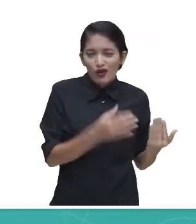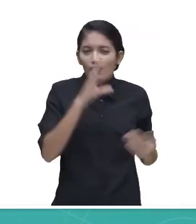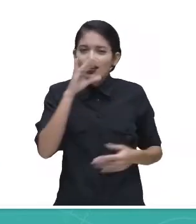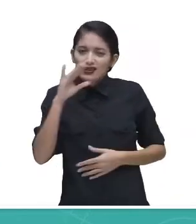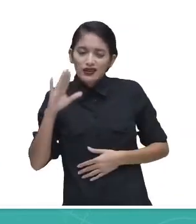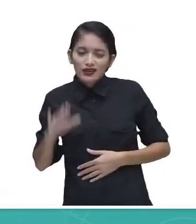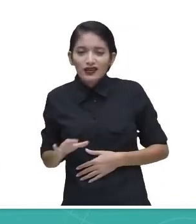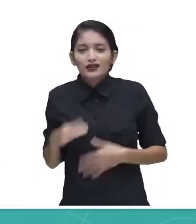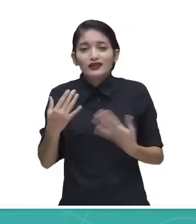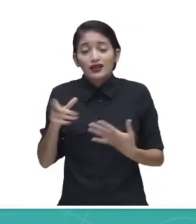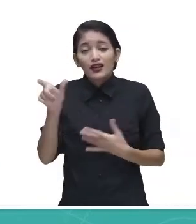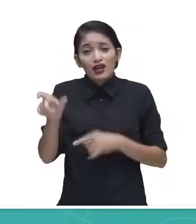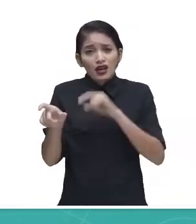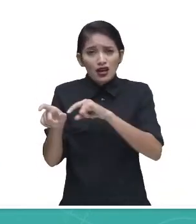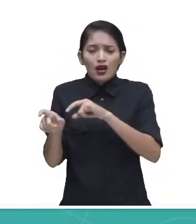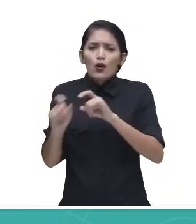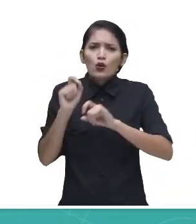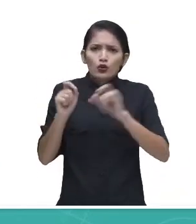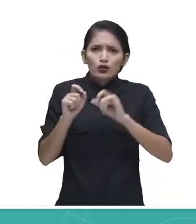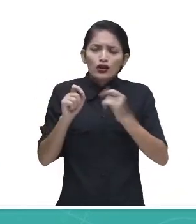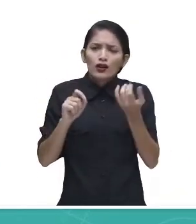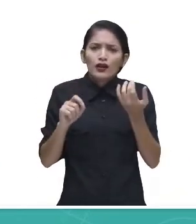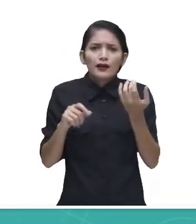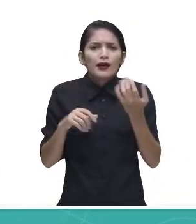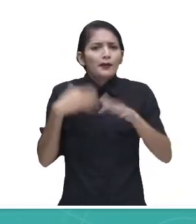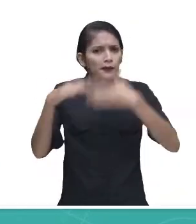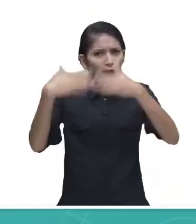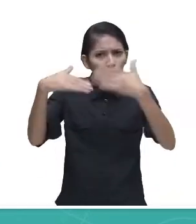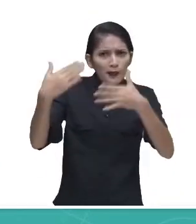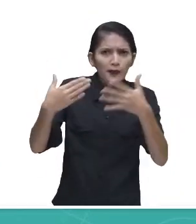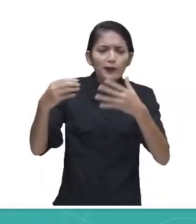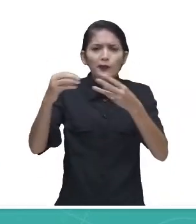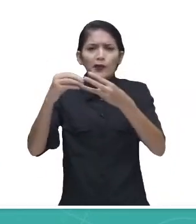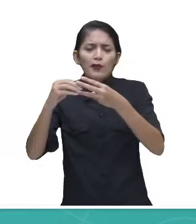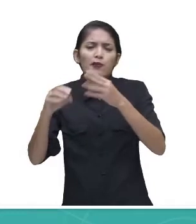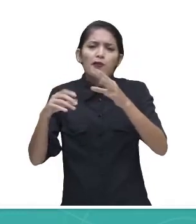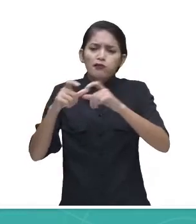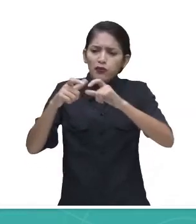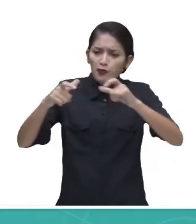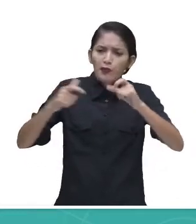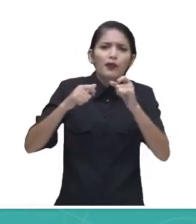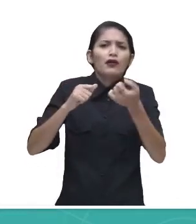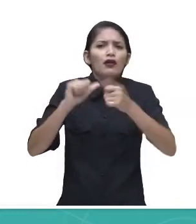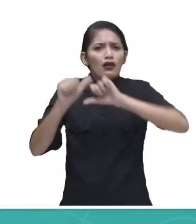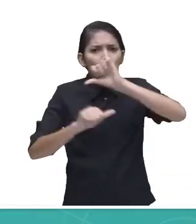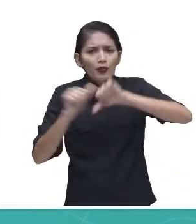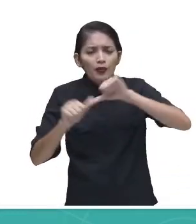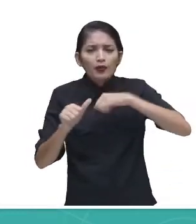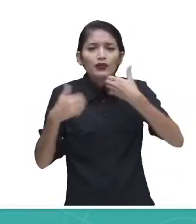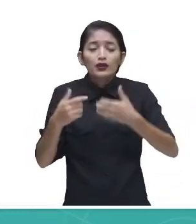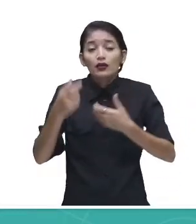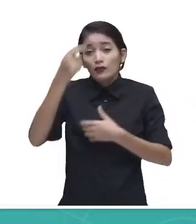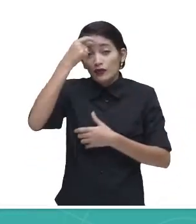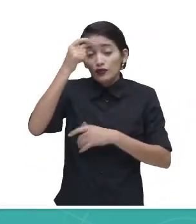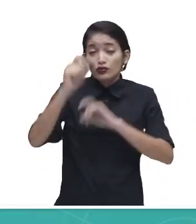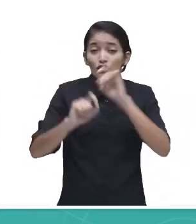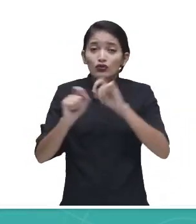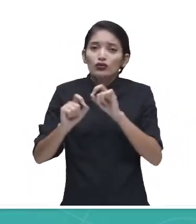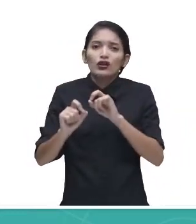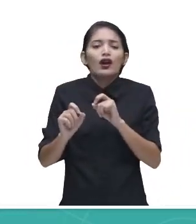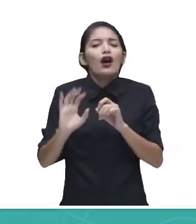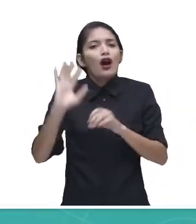criança, enfim, ela está ali com alta produtividade de células crescendo, se desenvolvendo, o metabolismo realmente fica